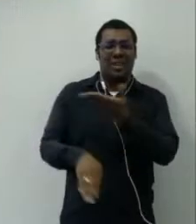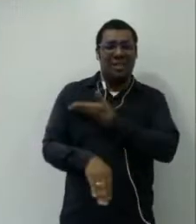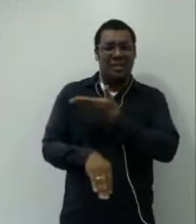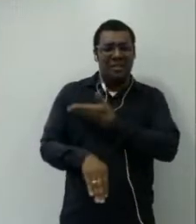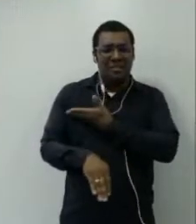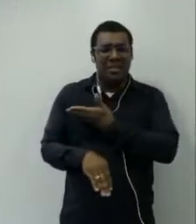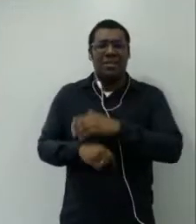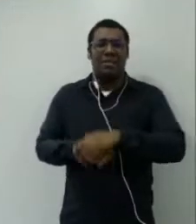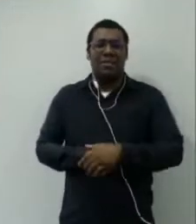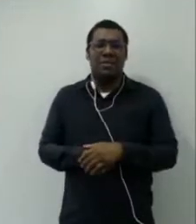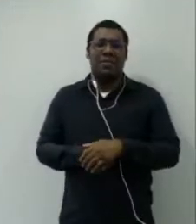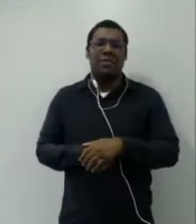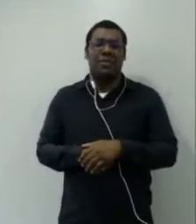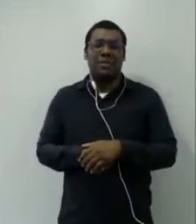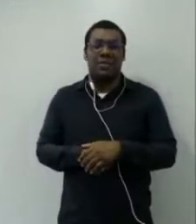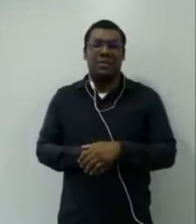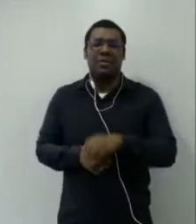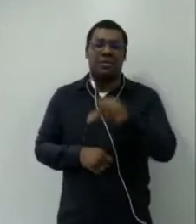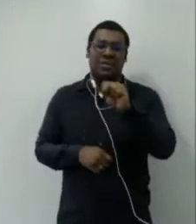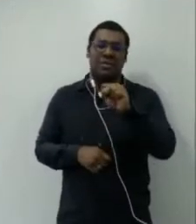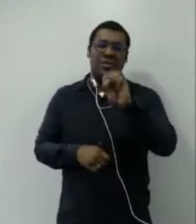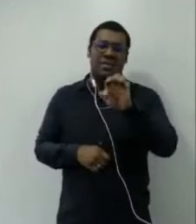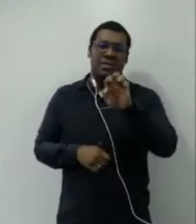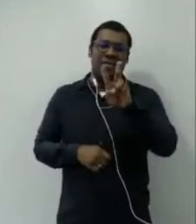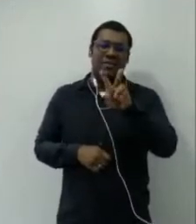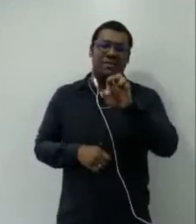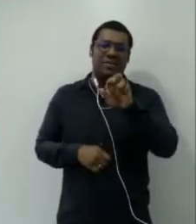ministro Paulo Vieira Sanseverino.